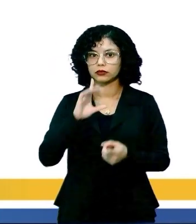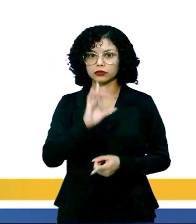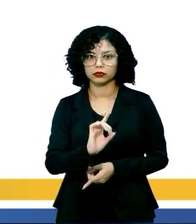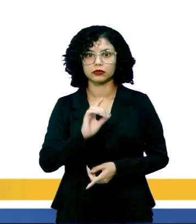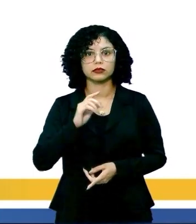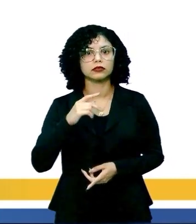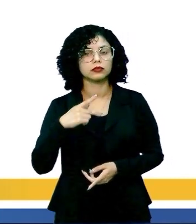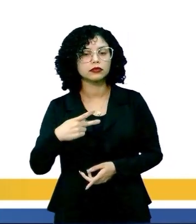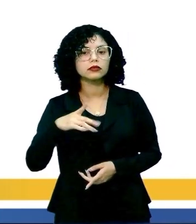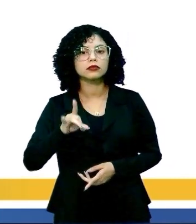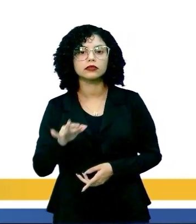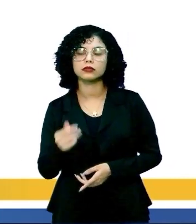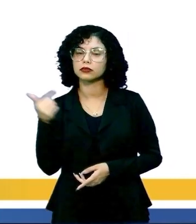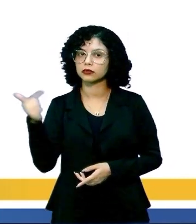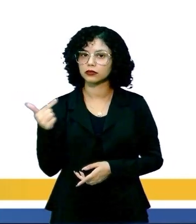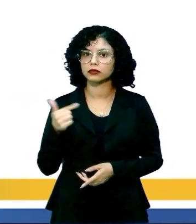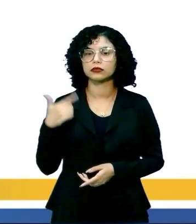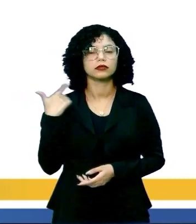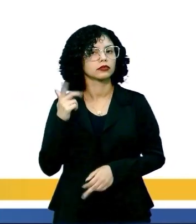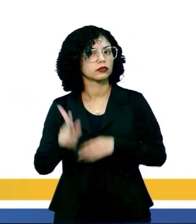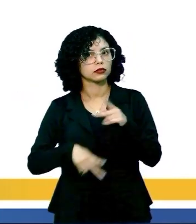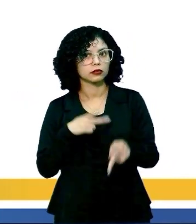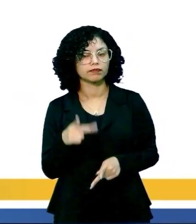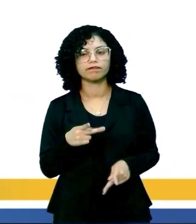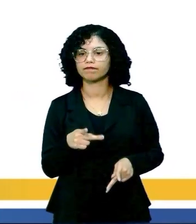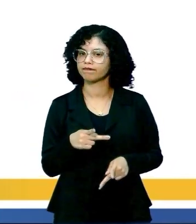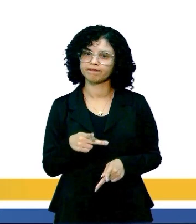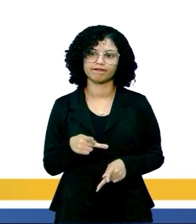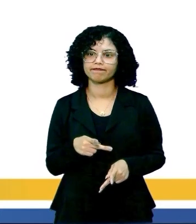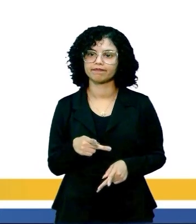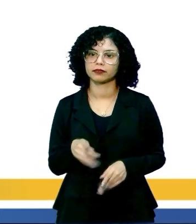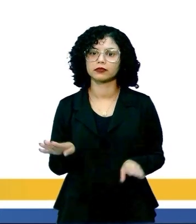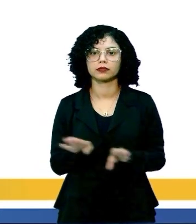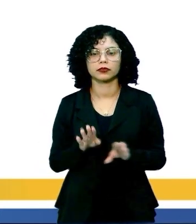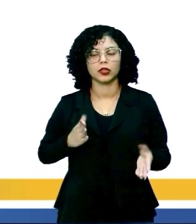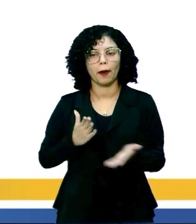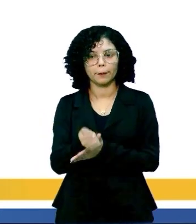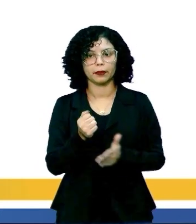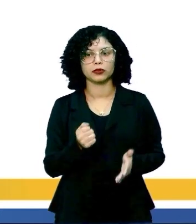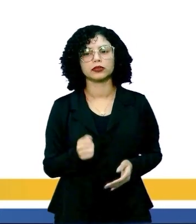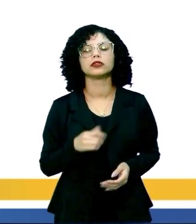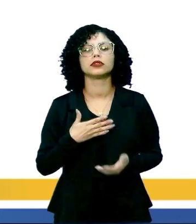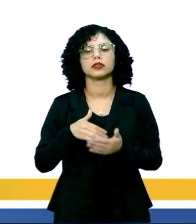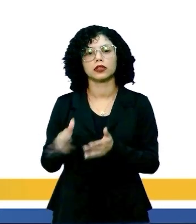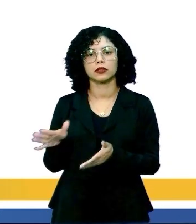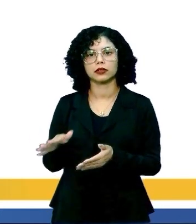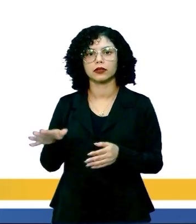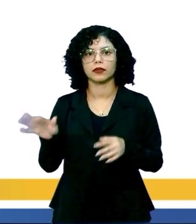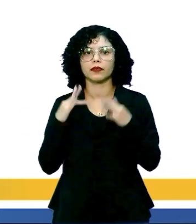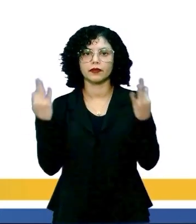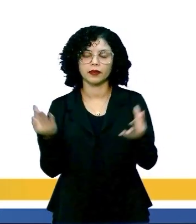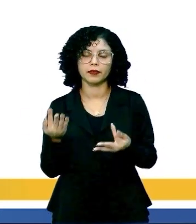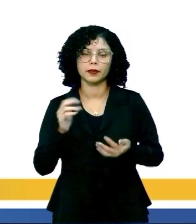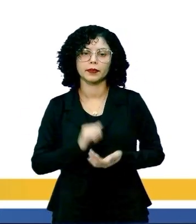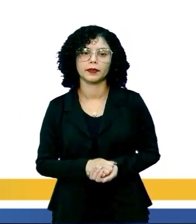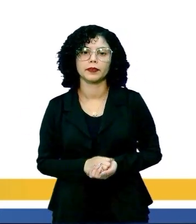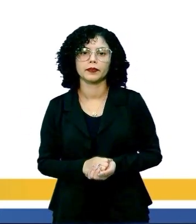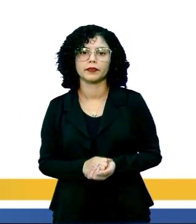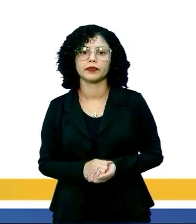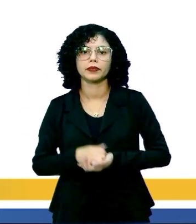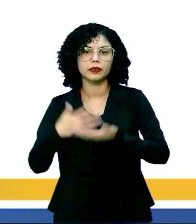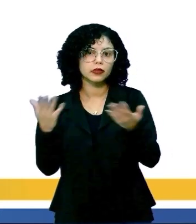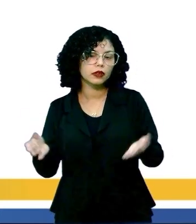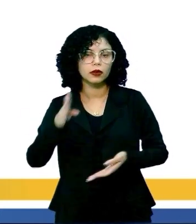II ele não foi consultado, a população não foi consultada, né? Os militares tomaram o poder e expulsaram a família real. Então,